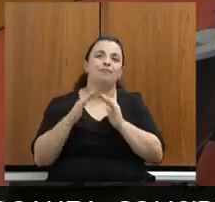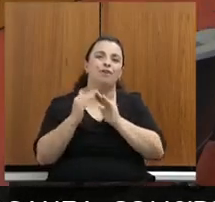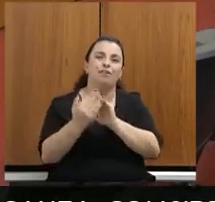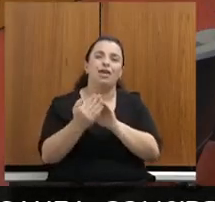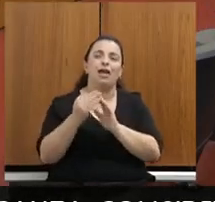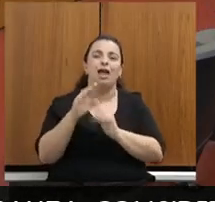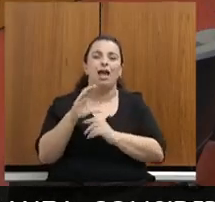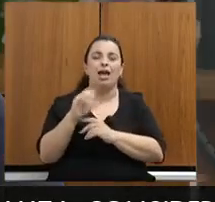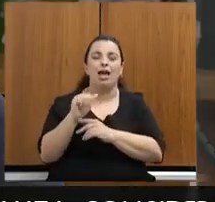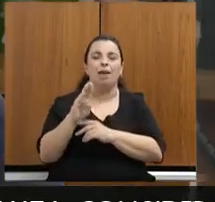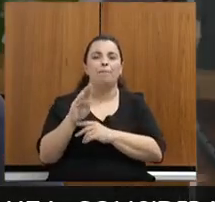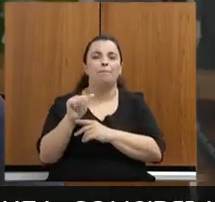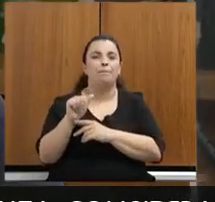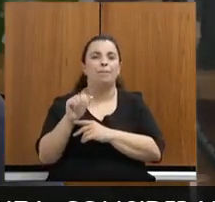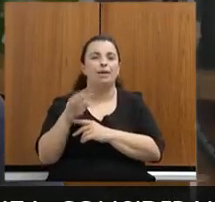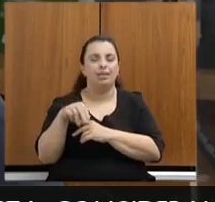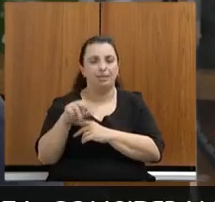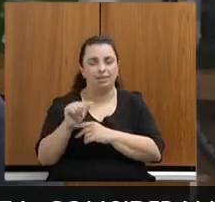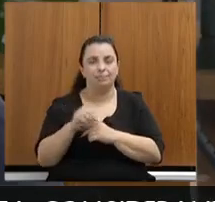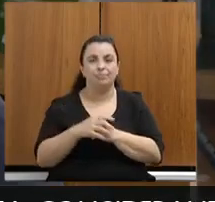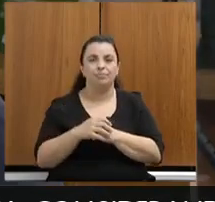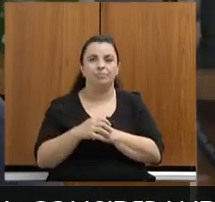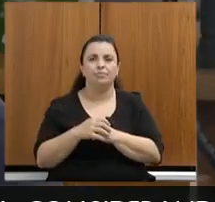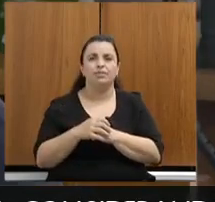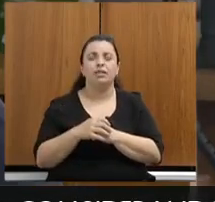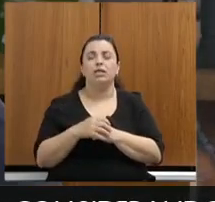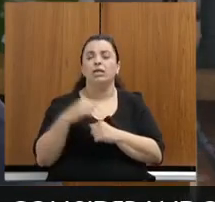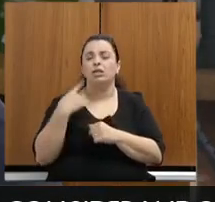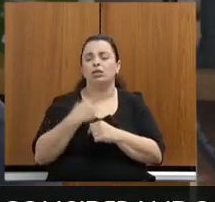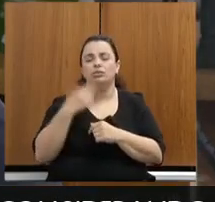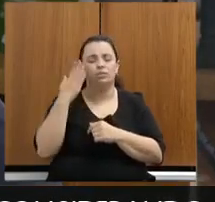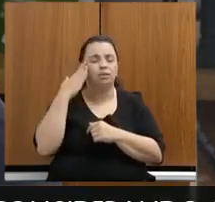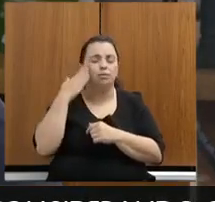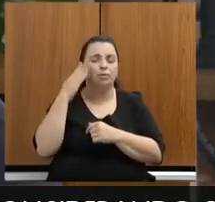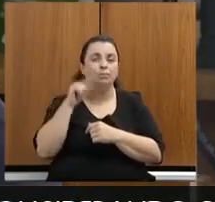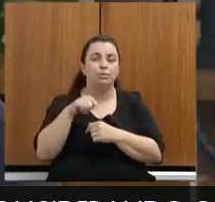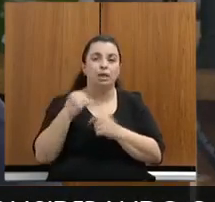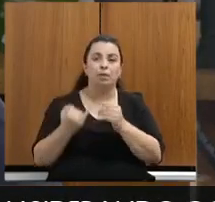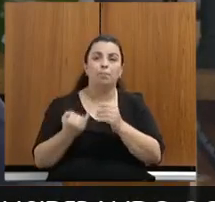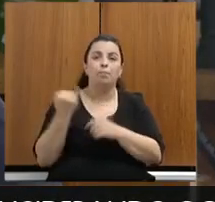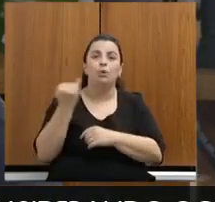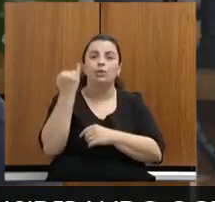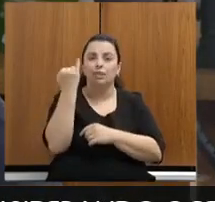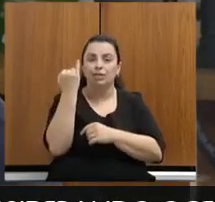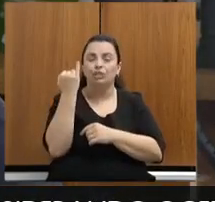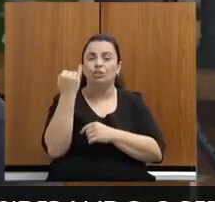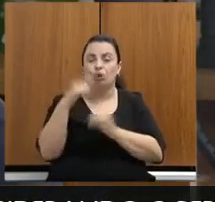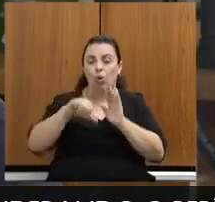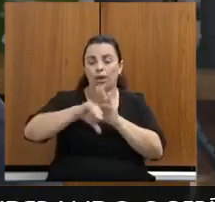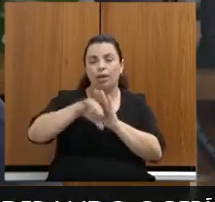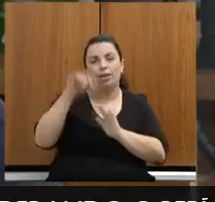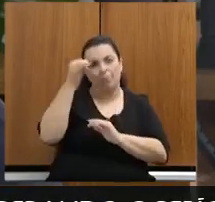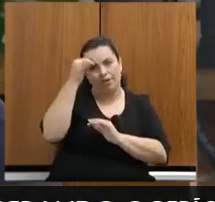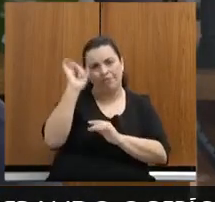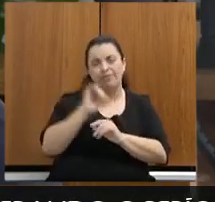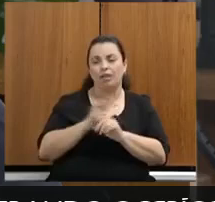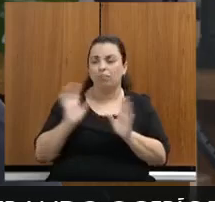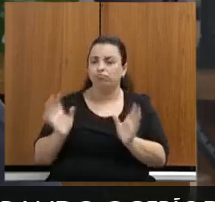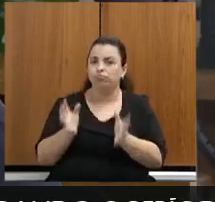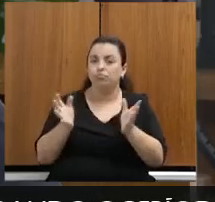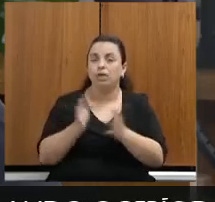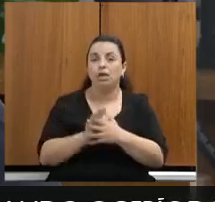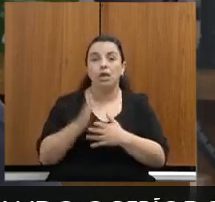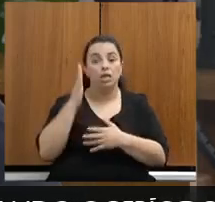então nós nós sabemos como que é fundamental essa prevenção lá o esporte eu falo